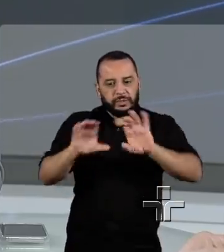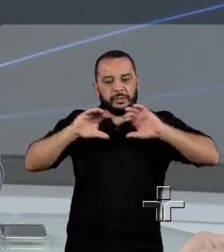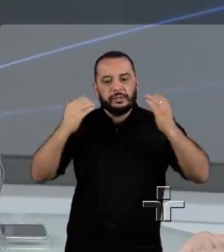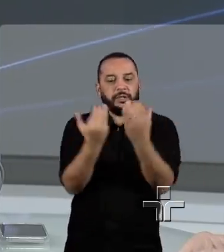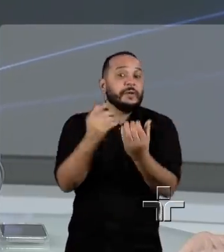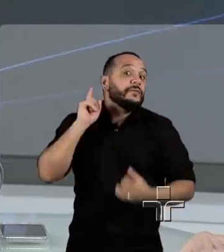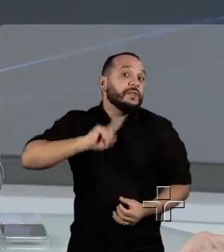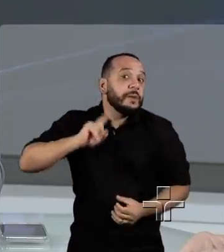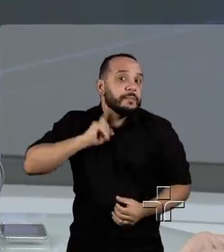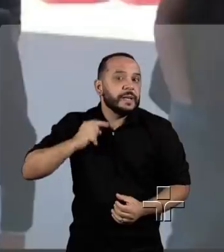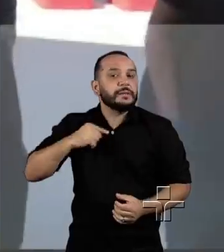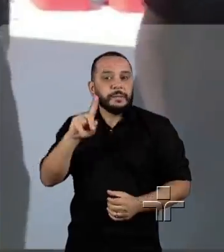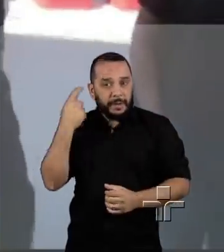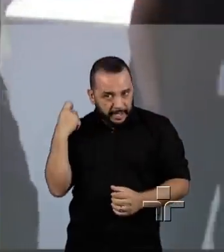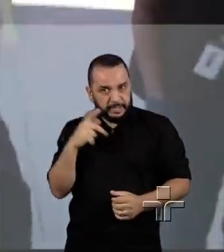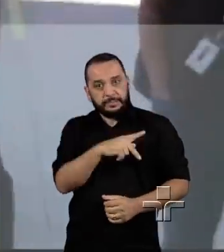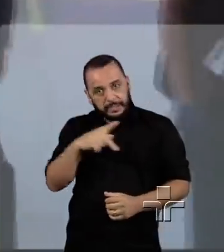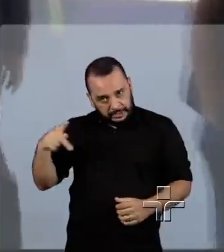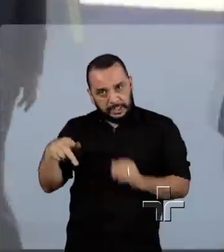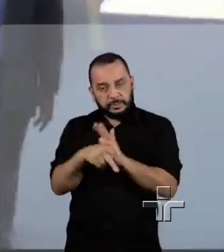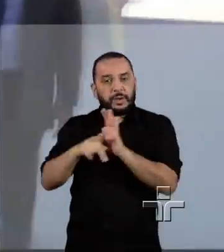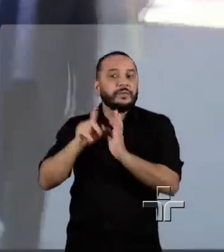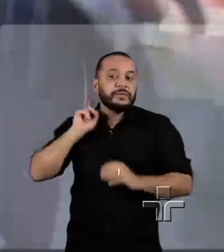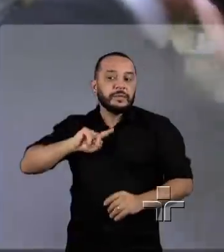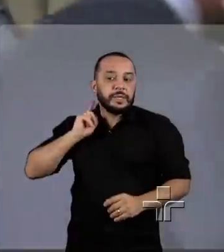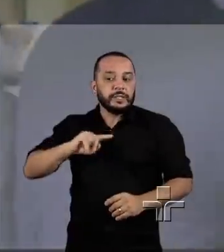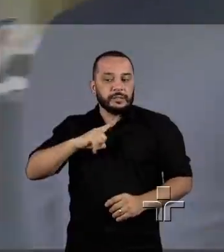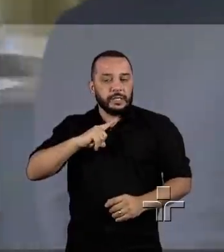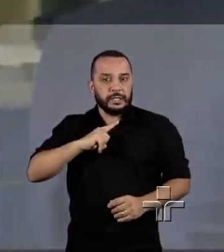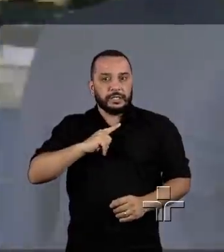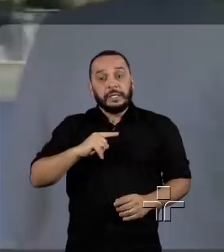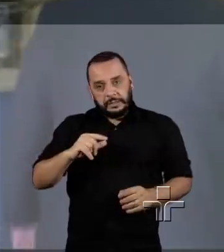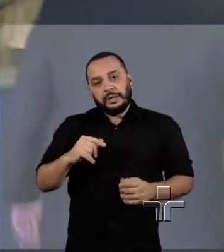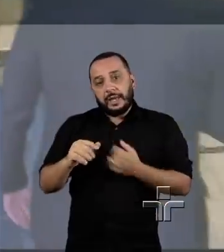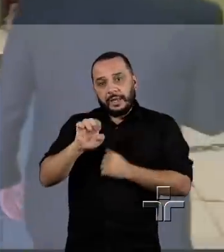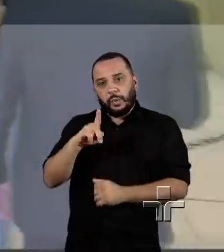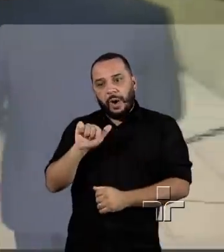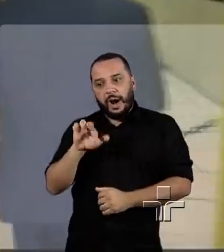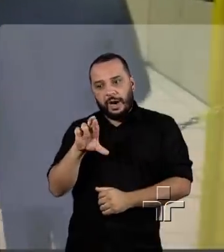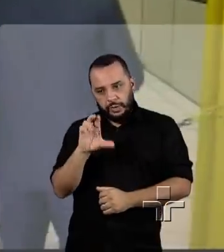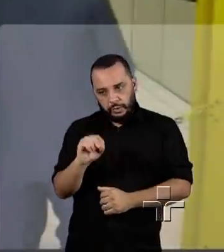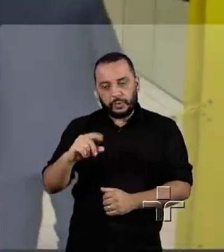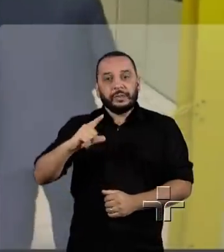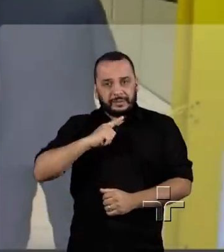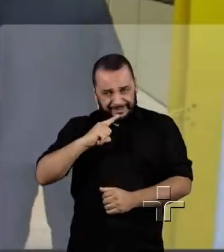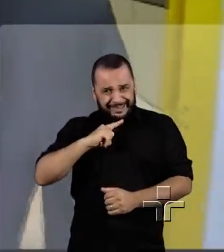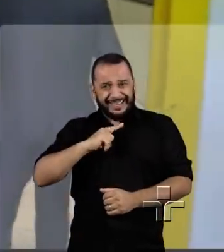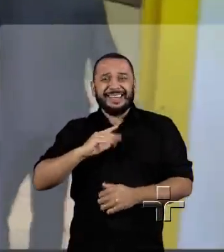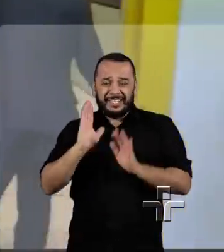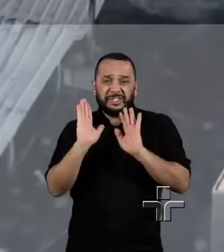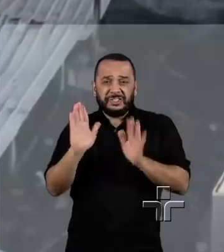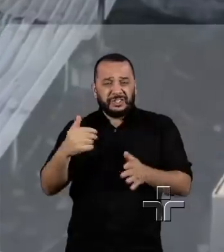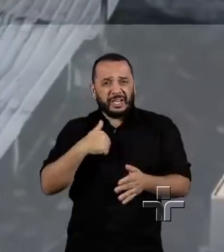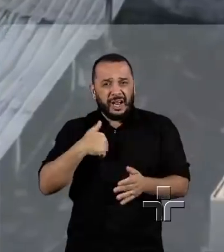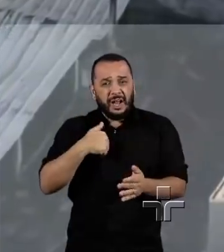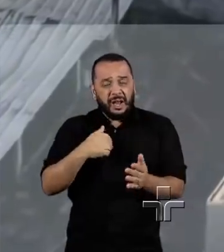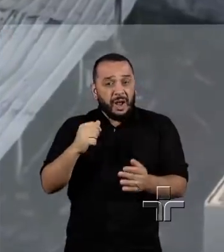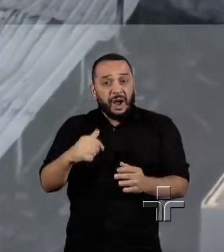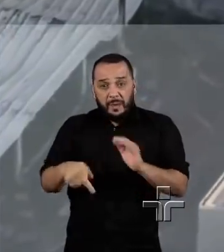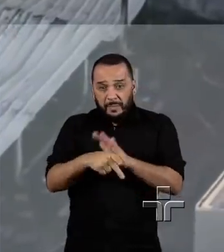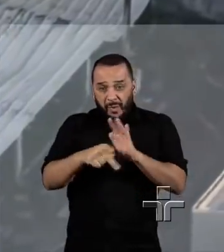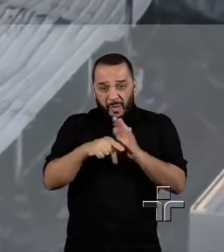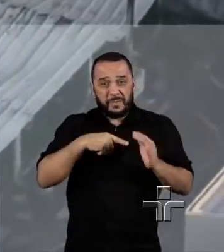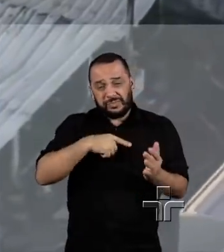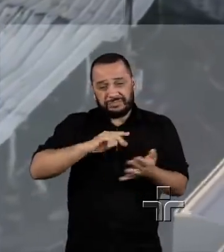o ex-presidente do clube. Eduardo Bandeira de Melo foi indiciado por homicídio com dolo eventual, quando se assume o risco de